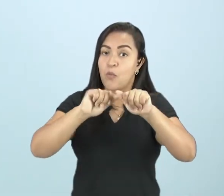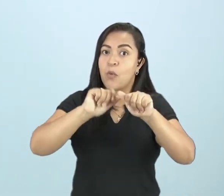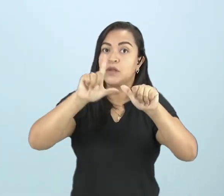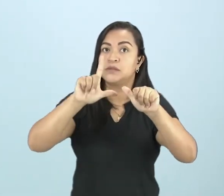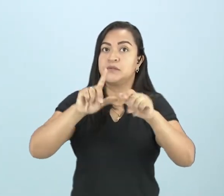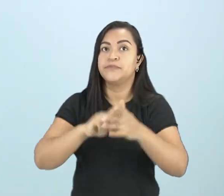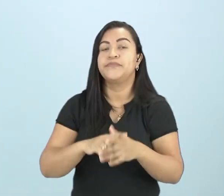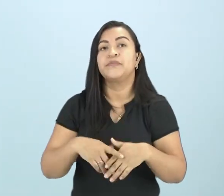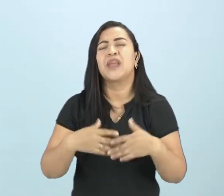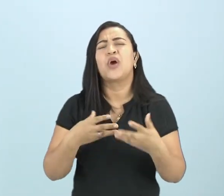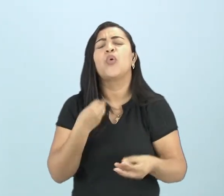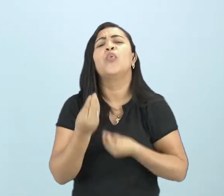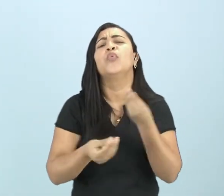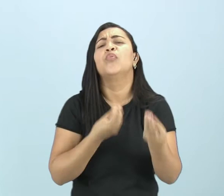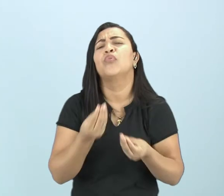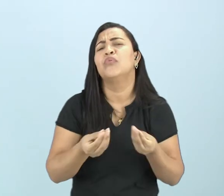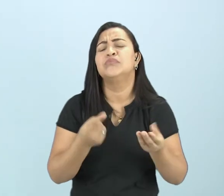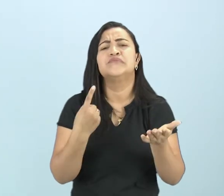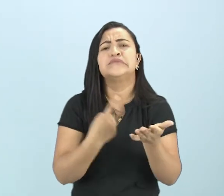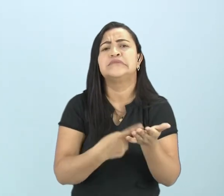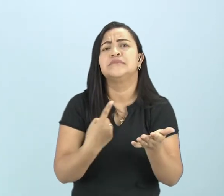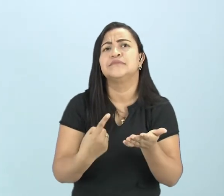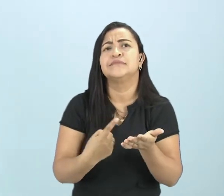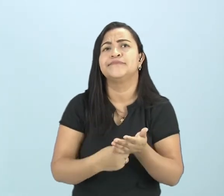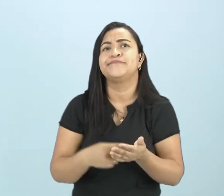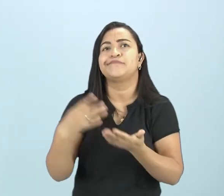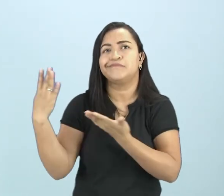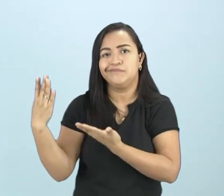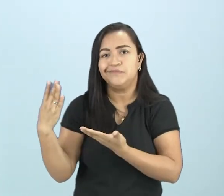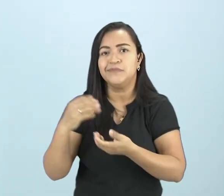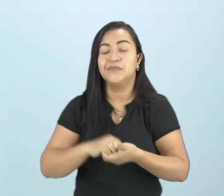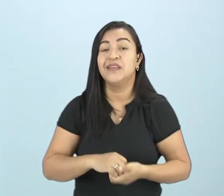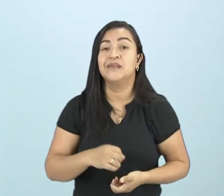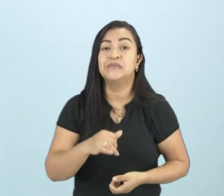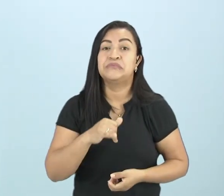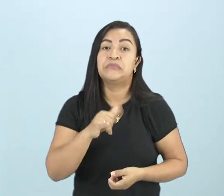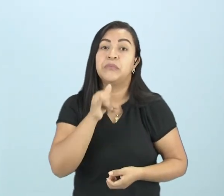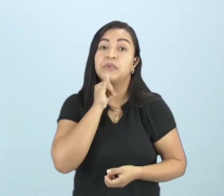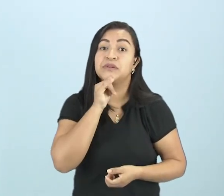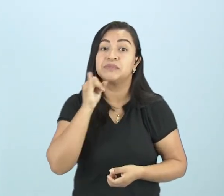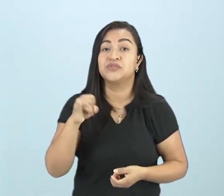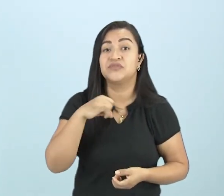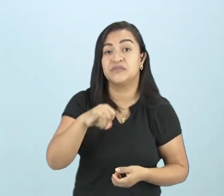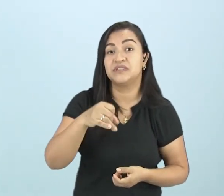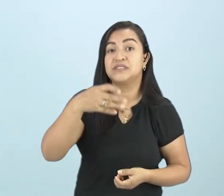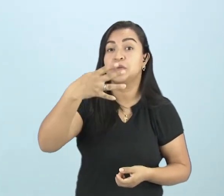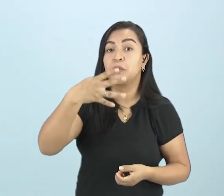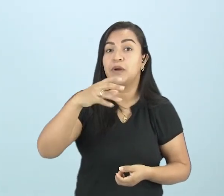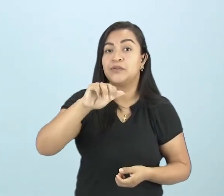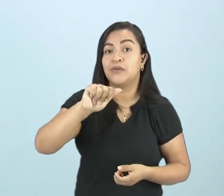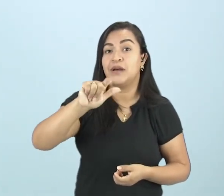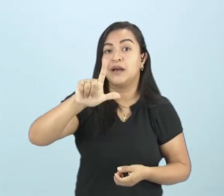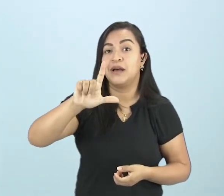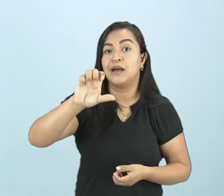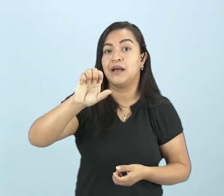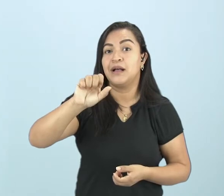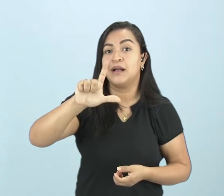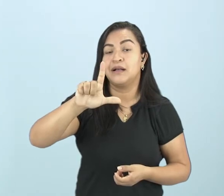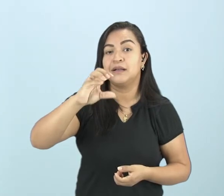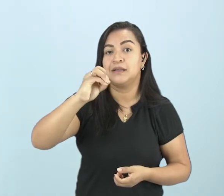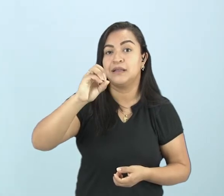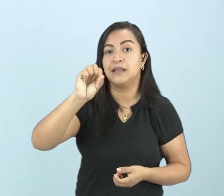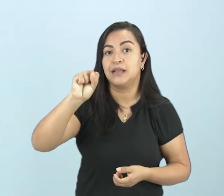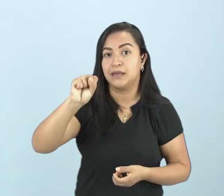quadro. Se eu tivesse mais um par de alelos, ou seja, se eu tivesse 4 alelos, eu teria que aumentar essa probabilidade. E ia ser